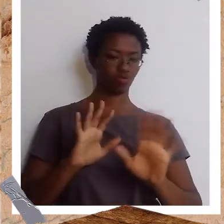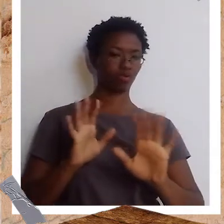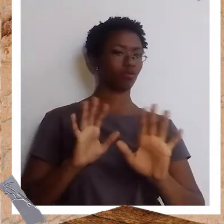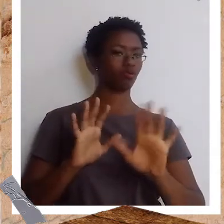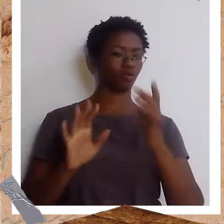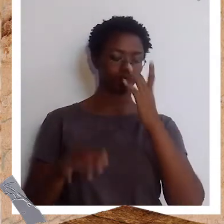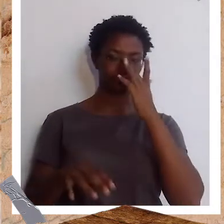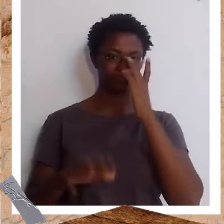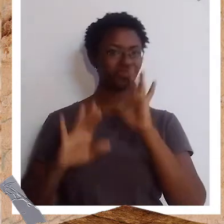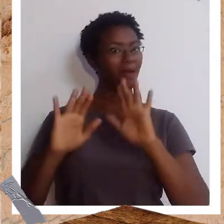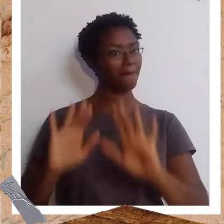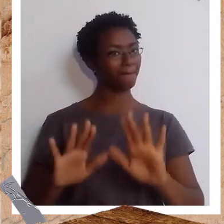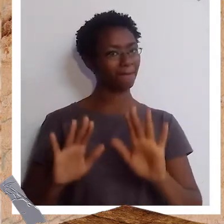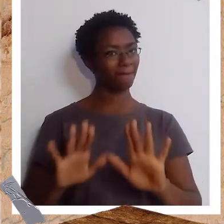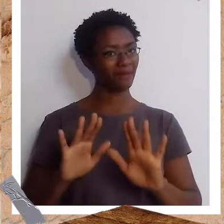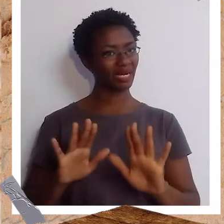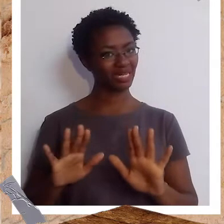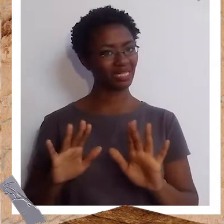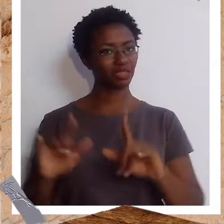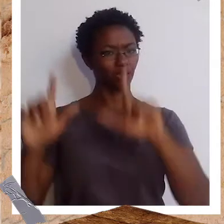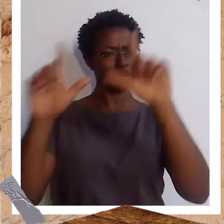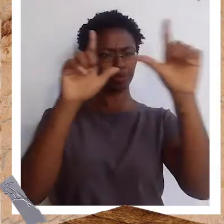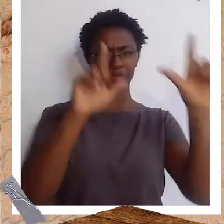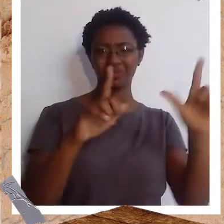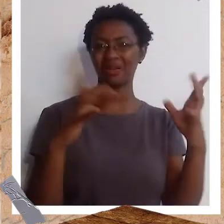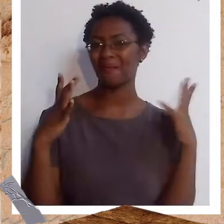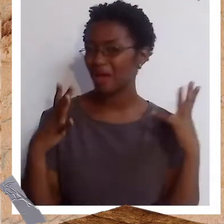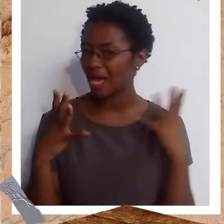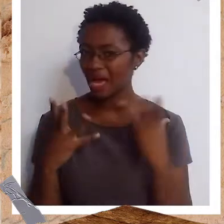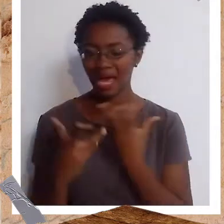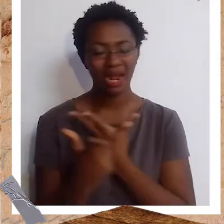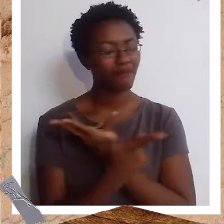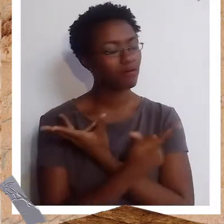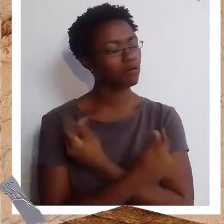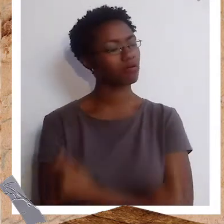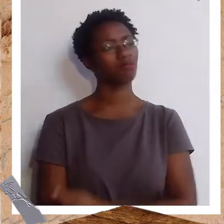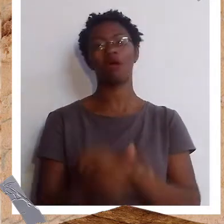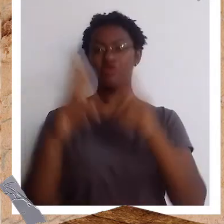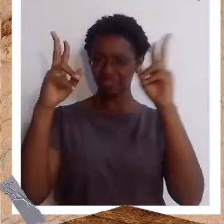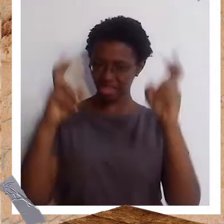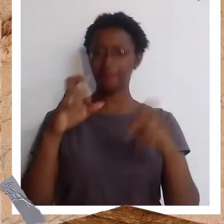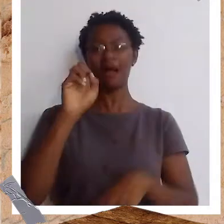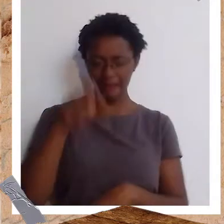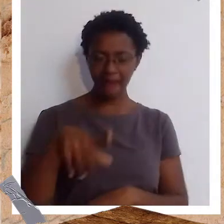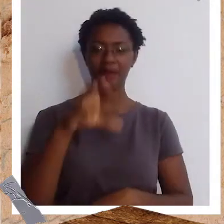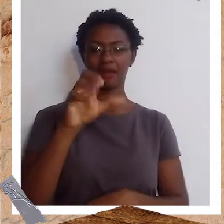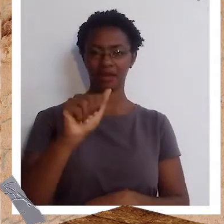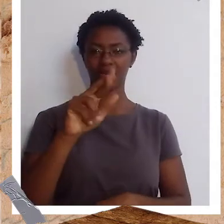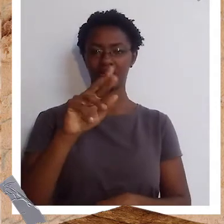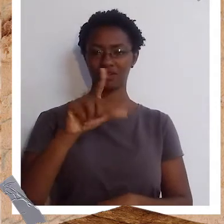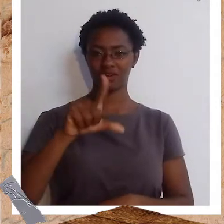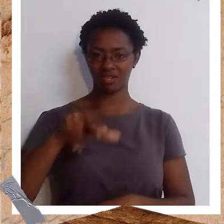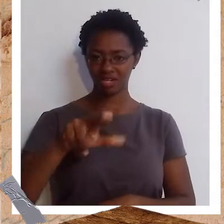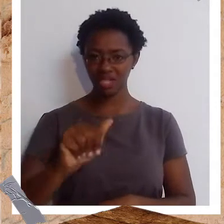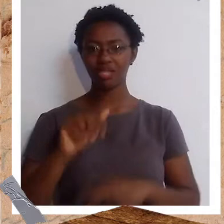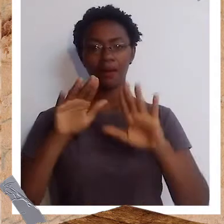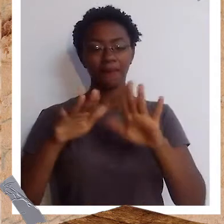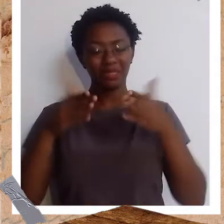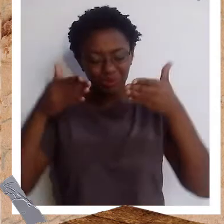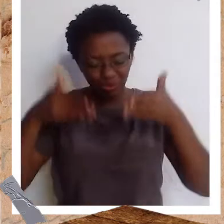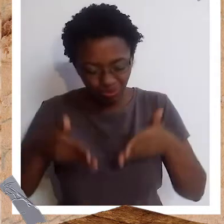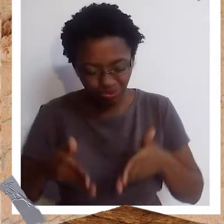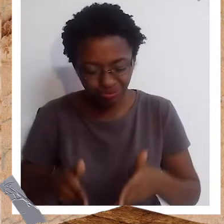a exposição, ela é imperdível. Ela é com Carolina, é sobre Carolina, mas faz um mergulho muito